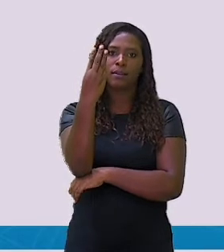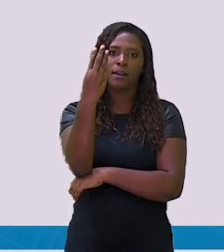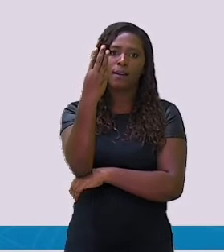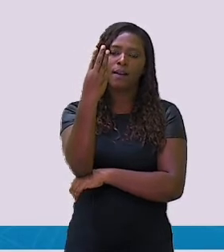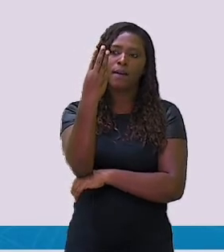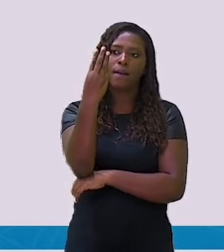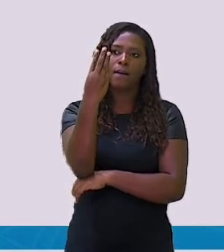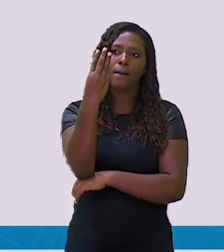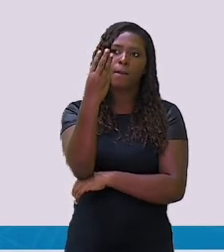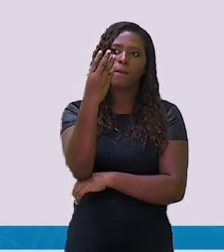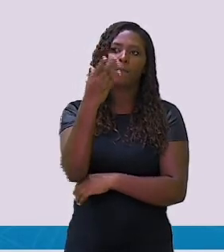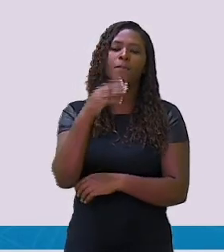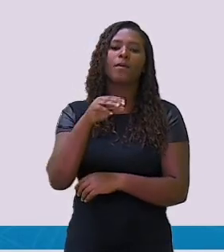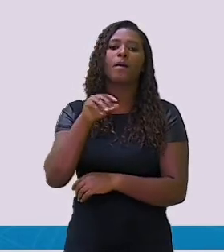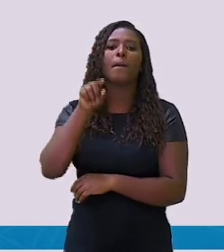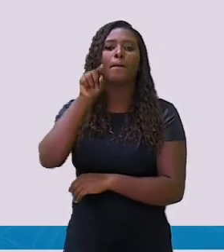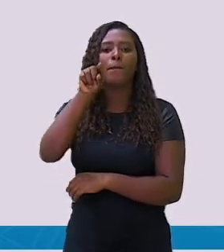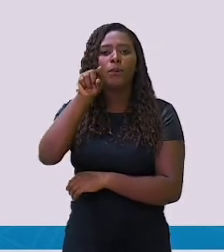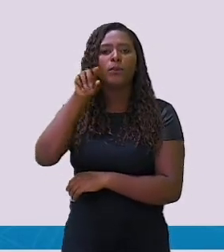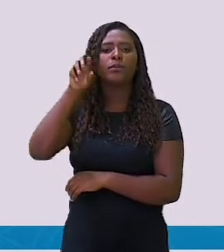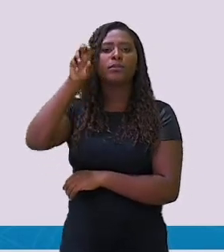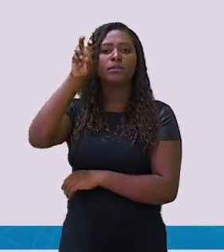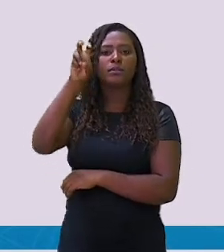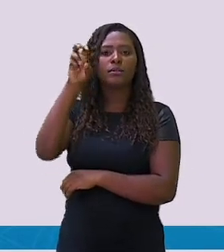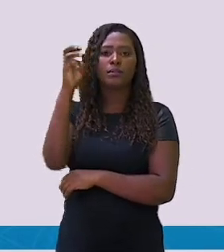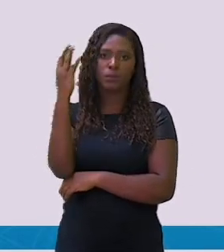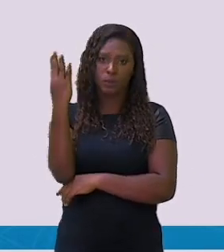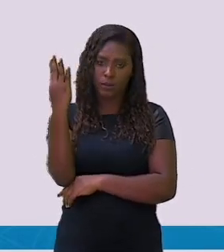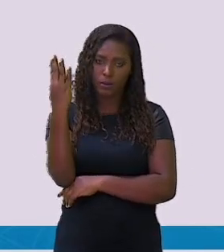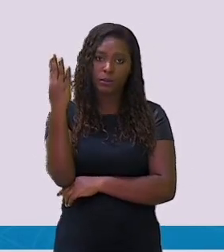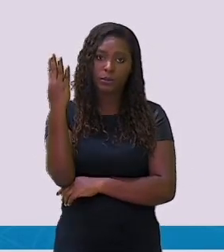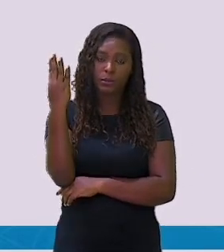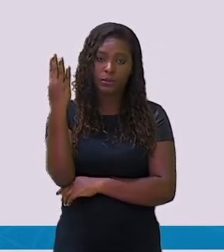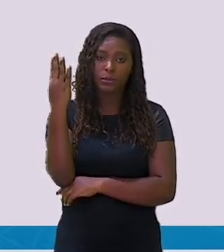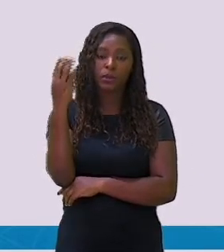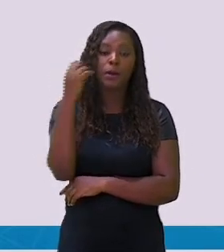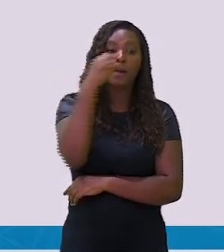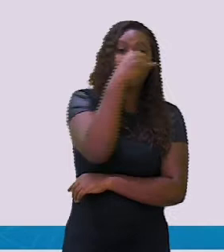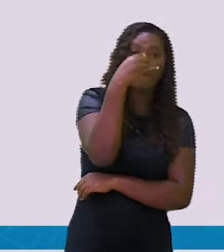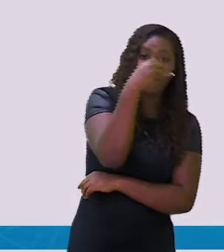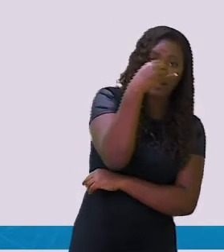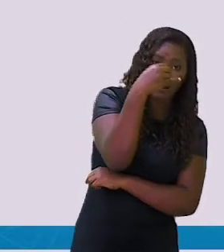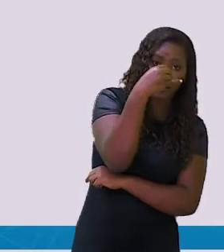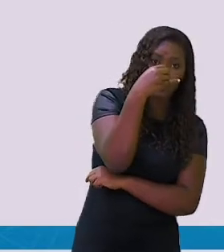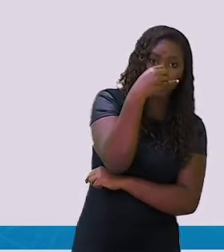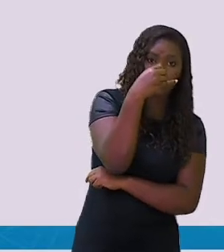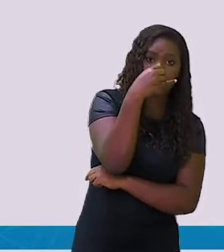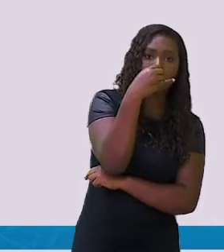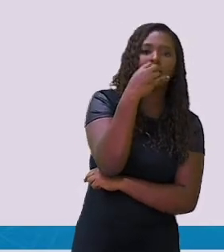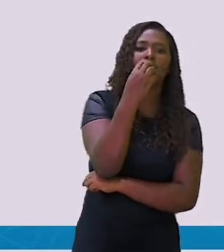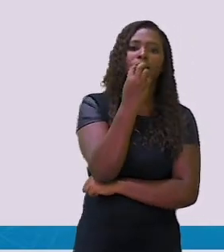o ponto 54 -